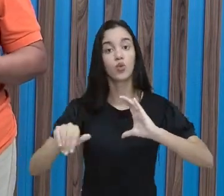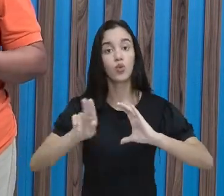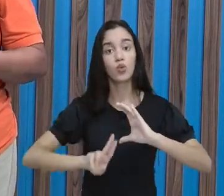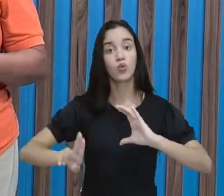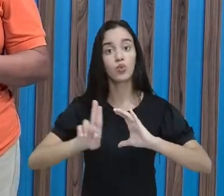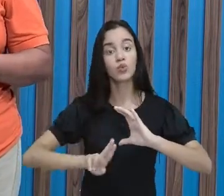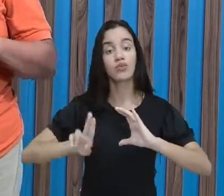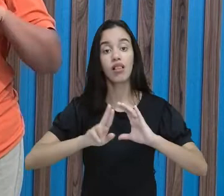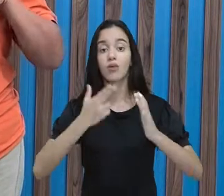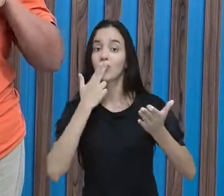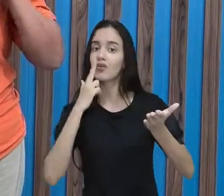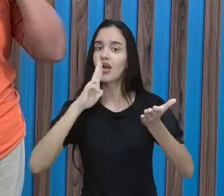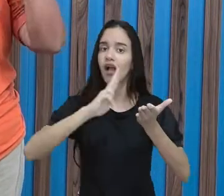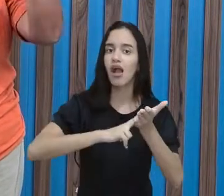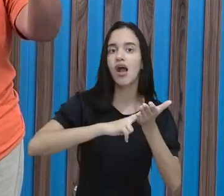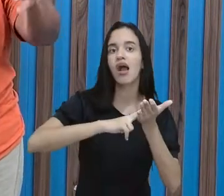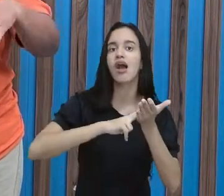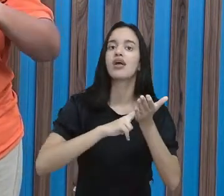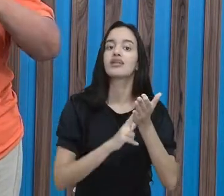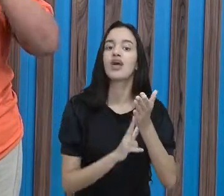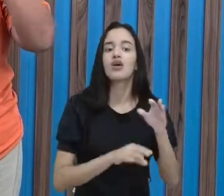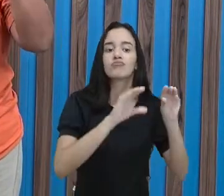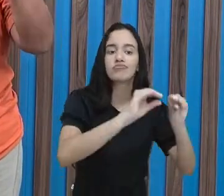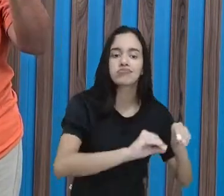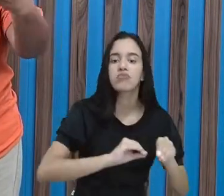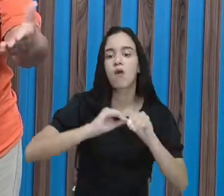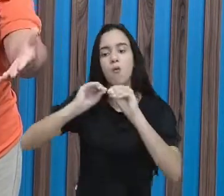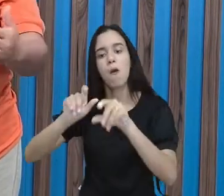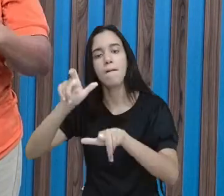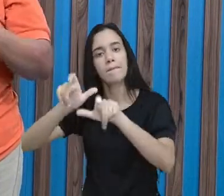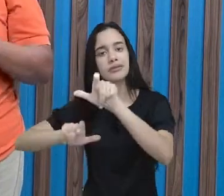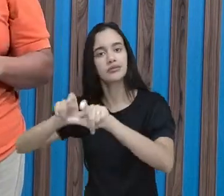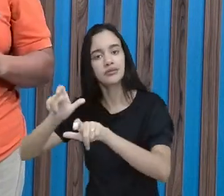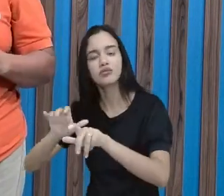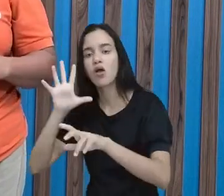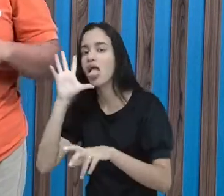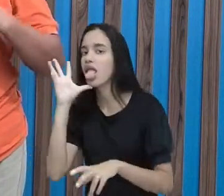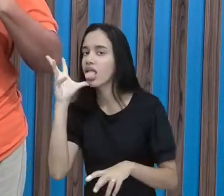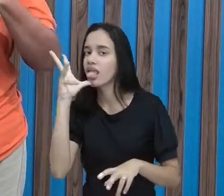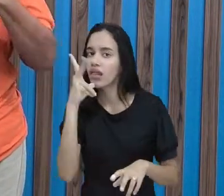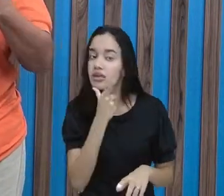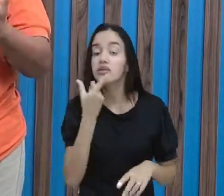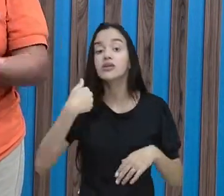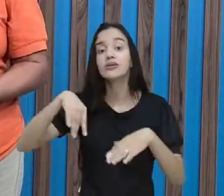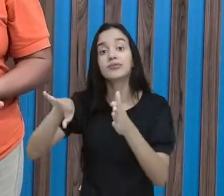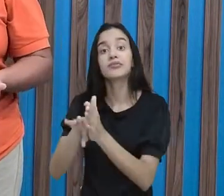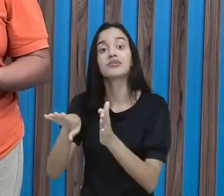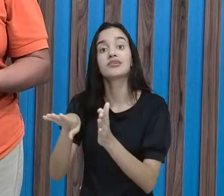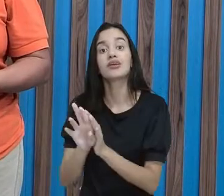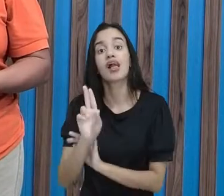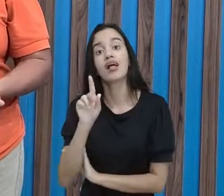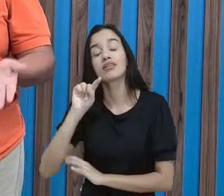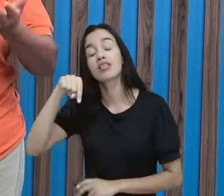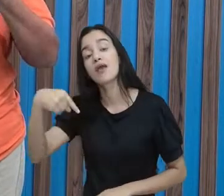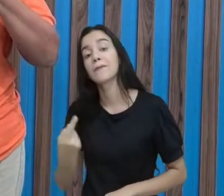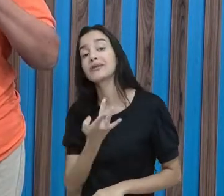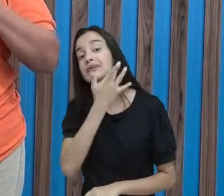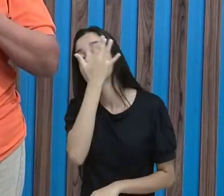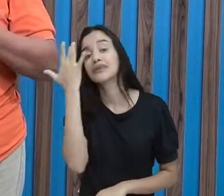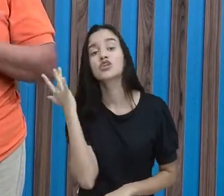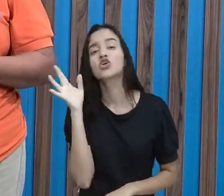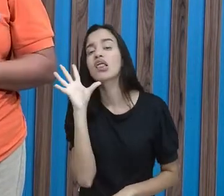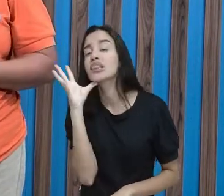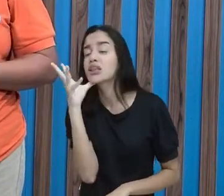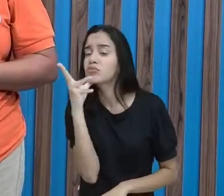uma carta que ia para alguém, demorava um tempão para chegar lá, depois a pessoa mandava a resposta e